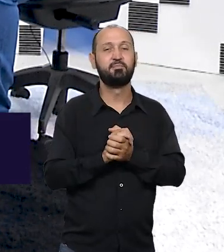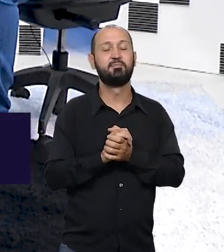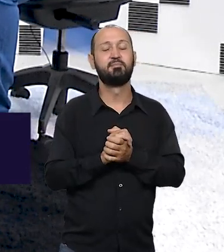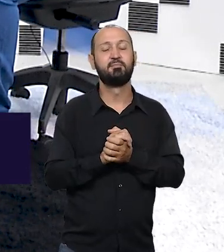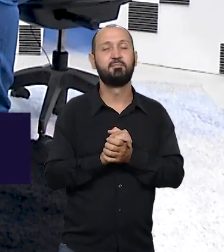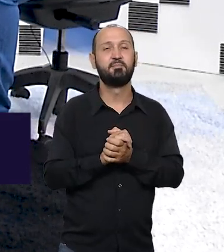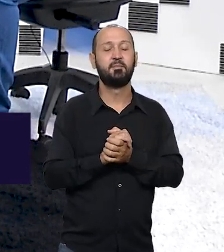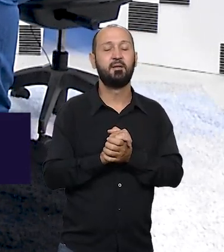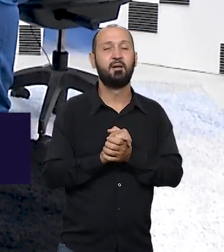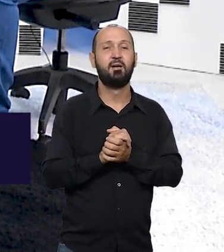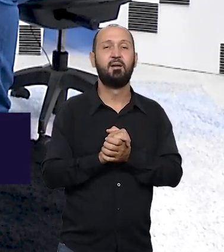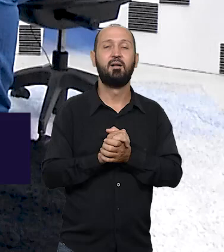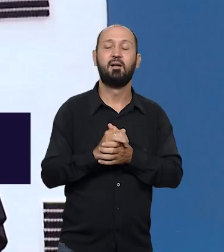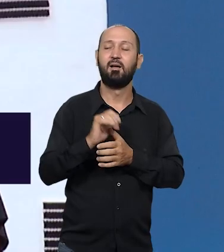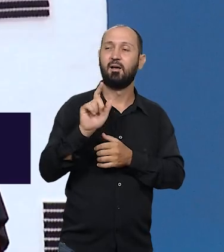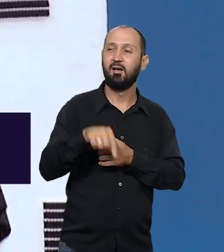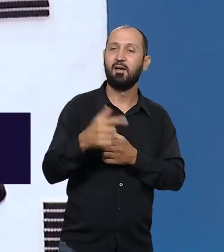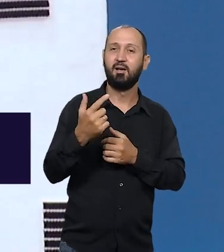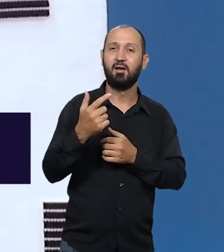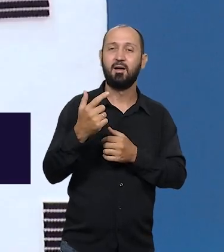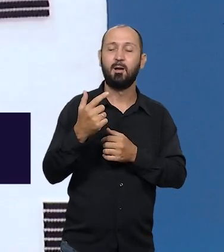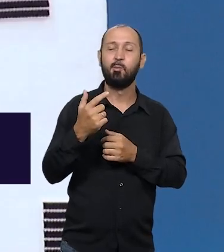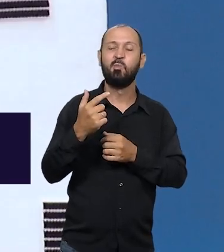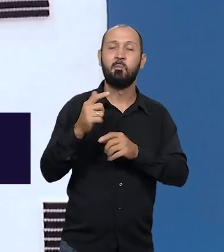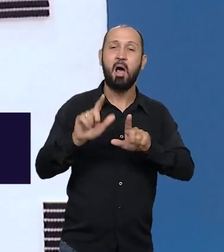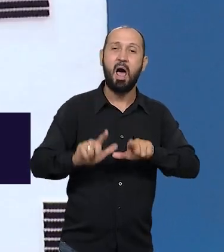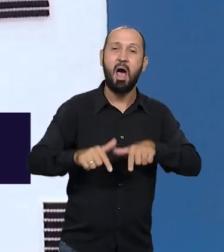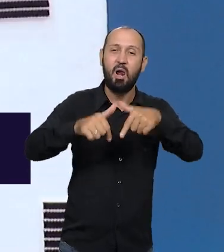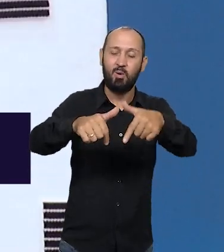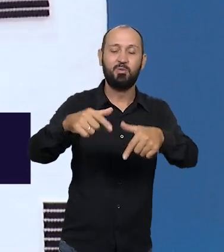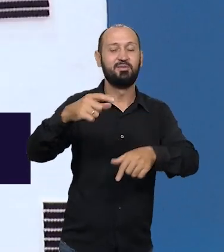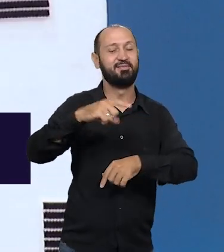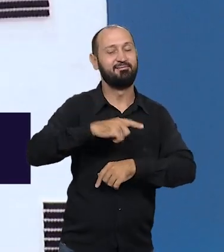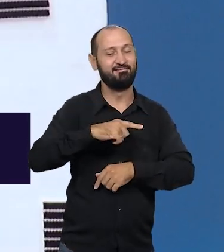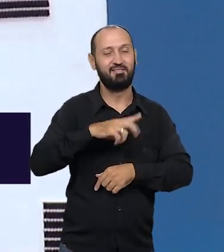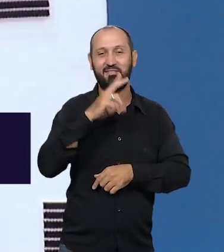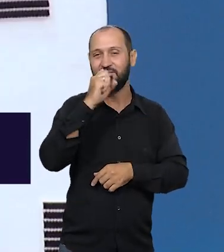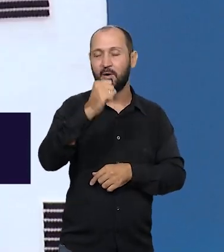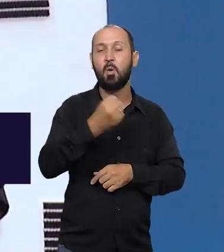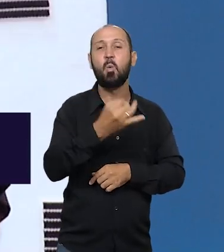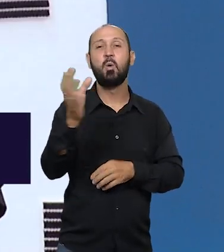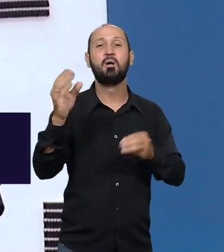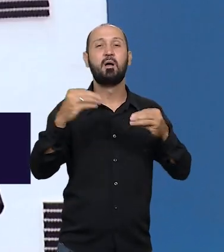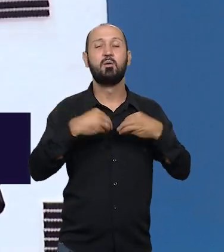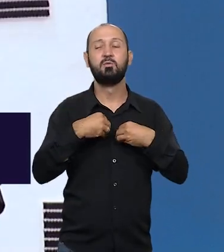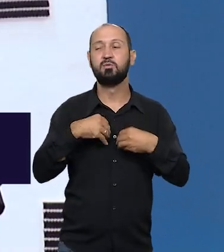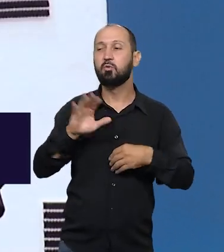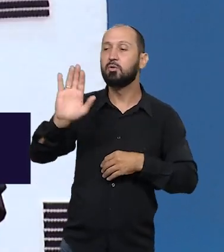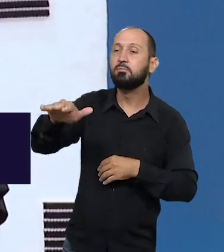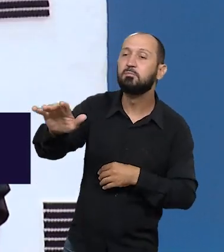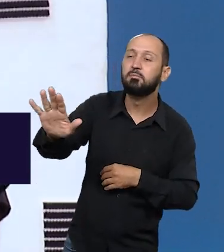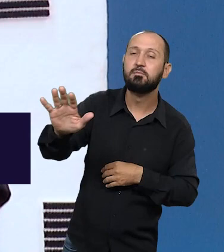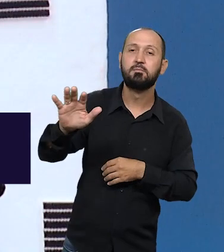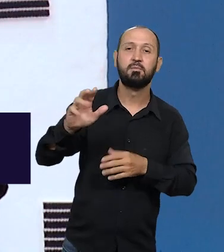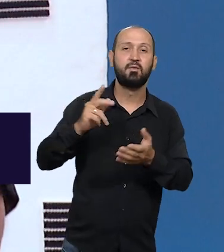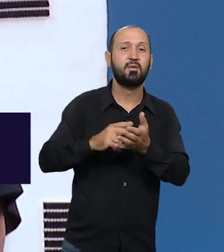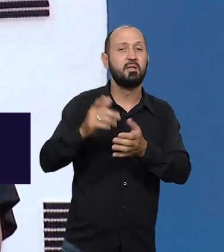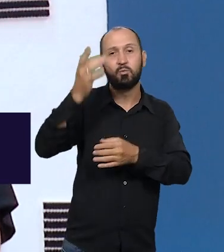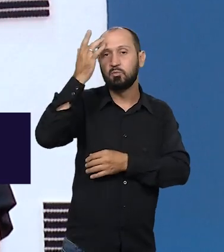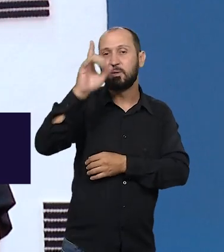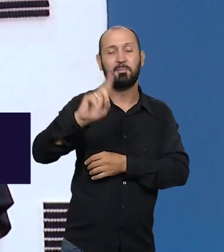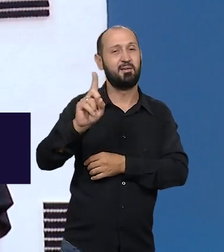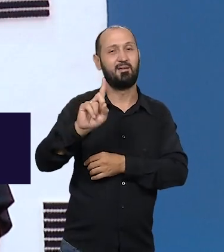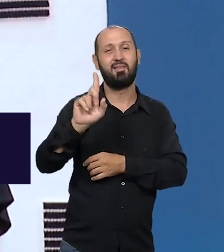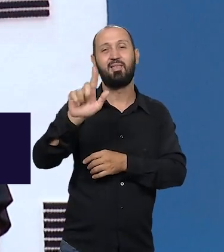essa é a grande bandeira que a gente fala, né? Porque quantos autistas já não abordei e que na realidade eu não sabia